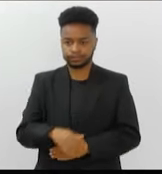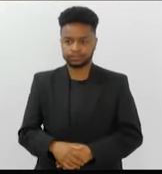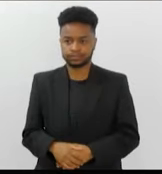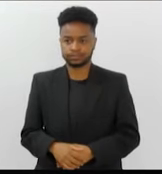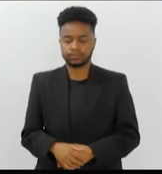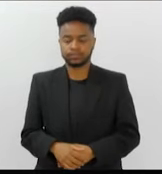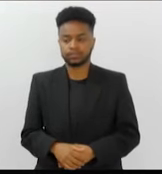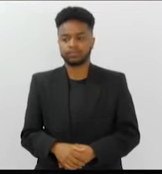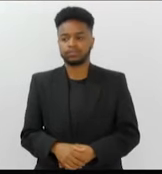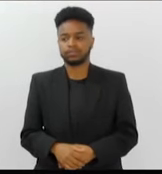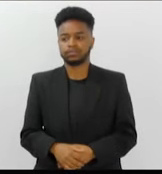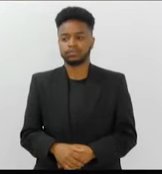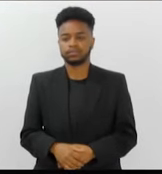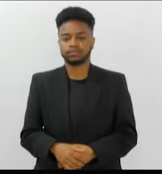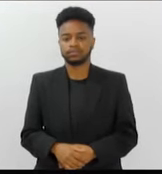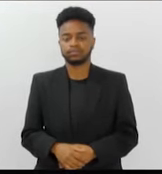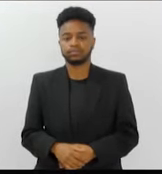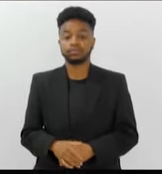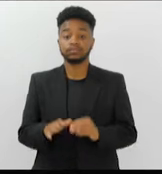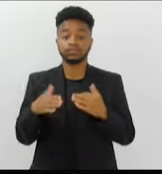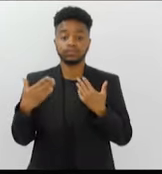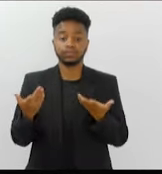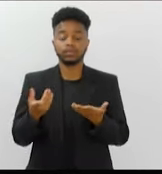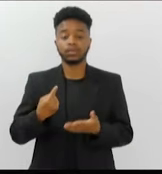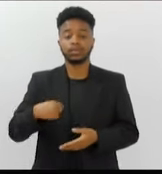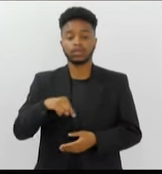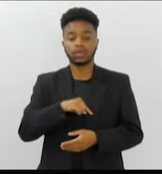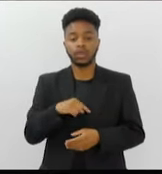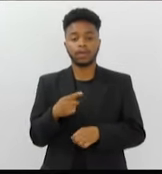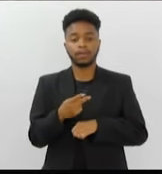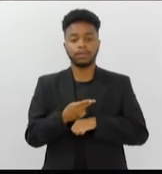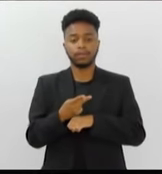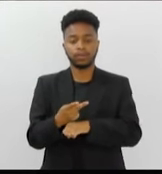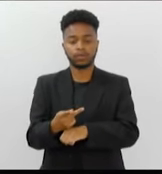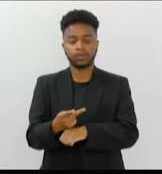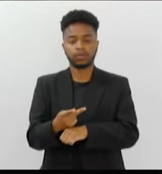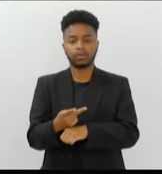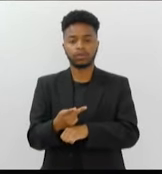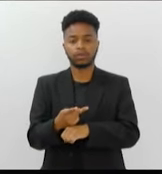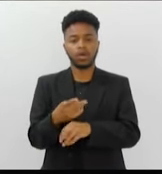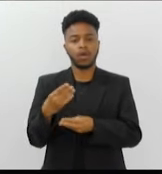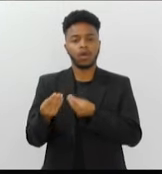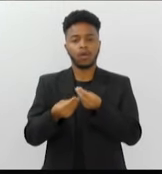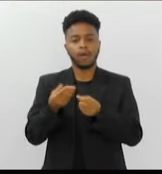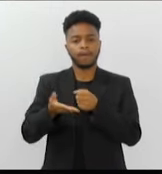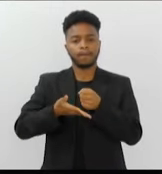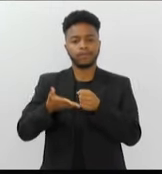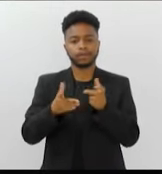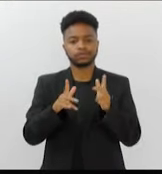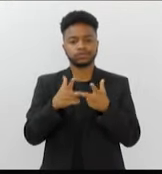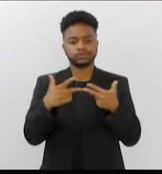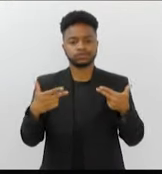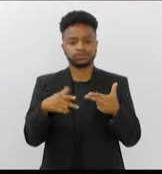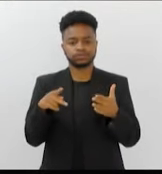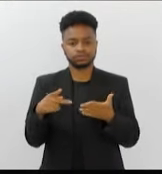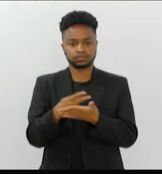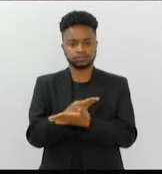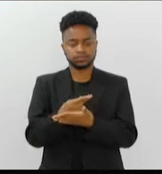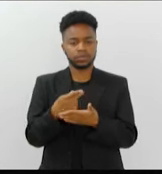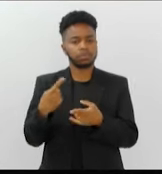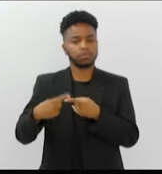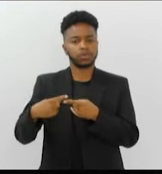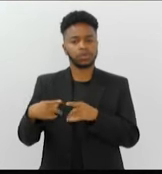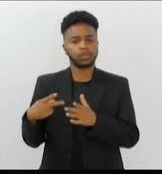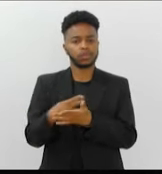aí, nós fomos buscar o fundamento de tudo isso que está acontecendo, dos atrasos